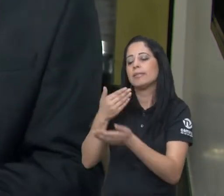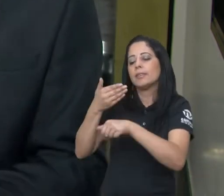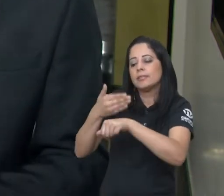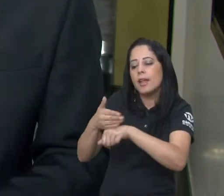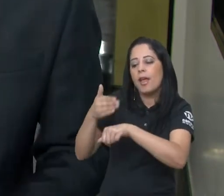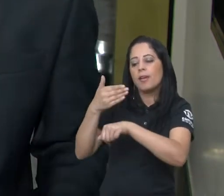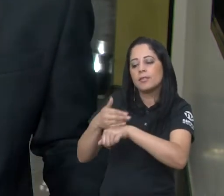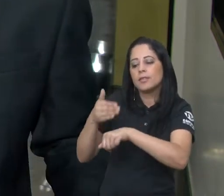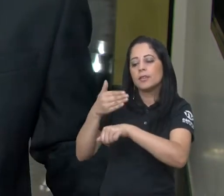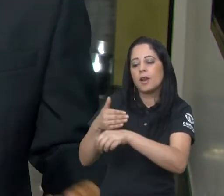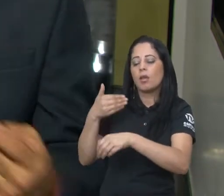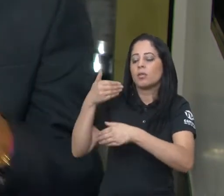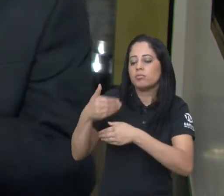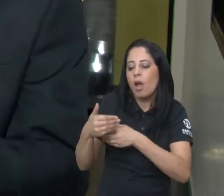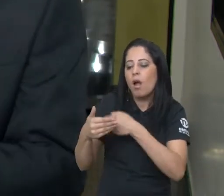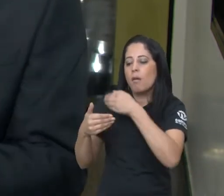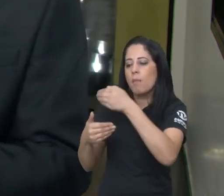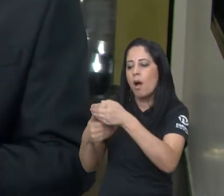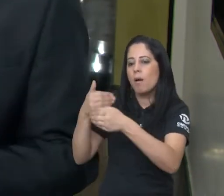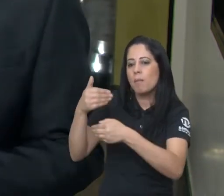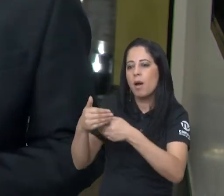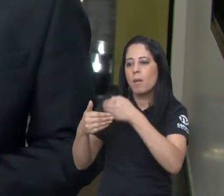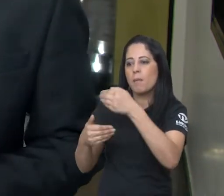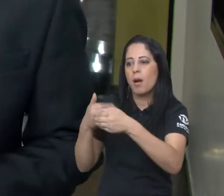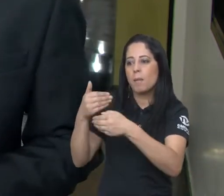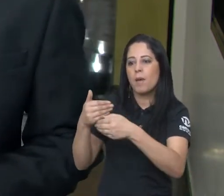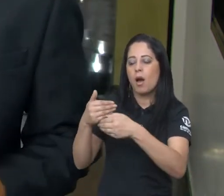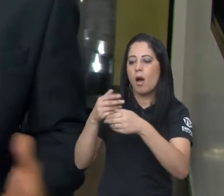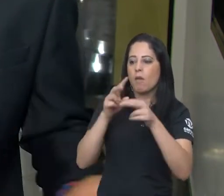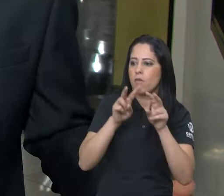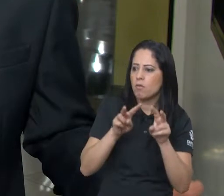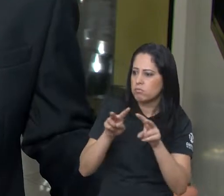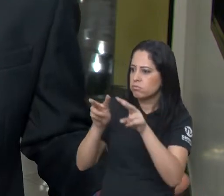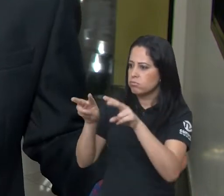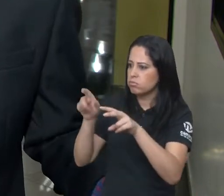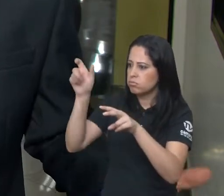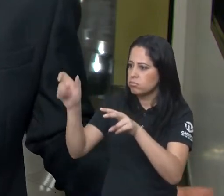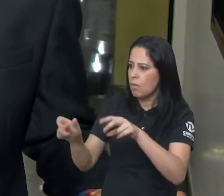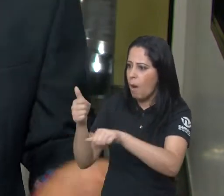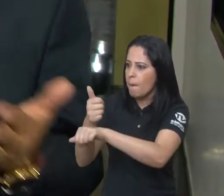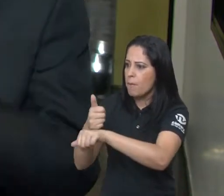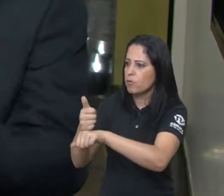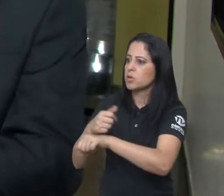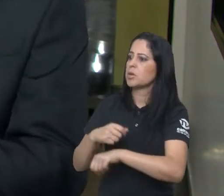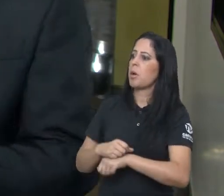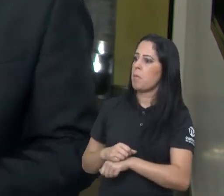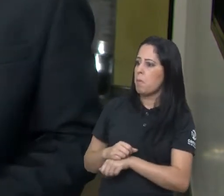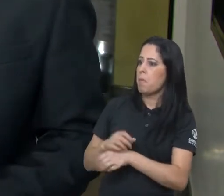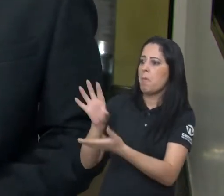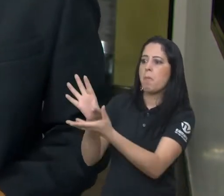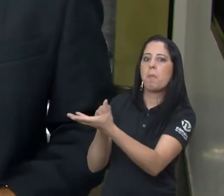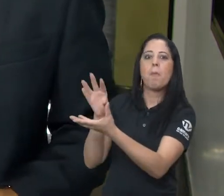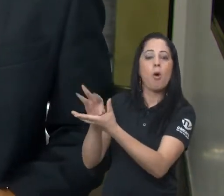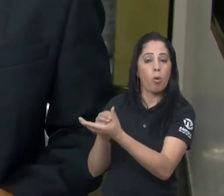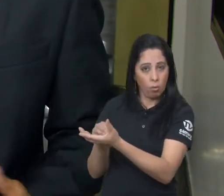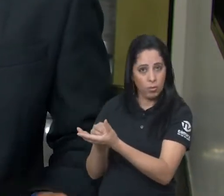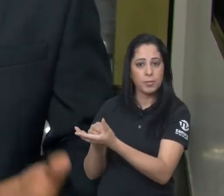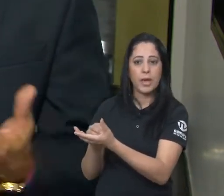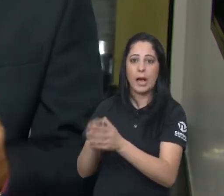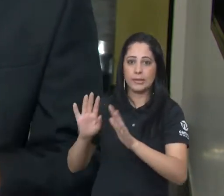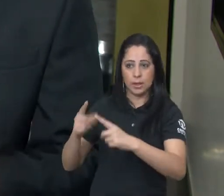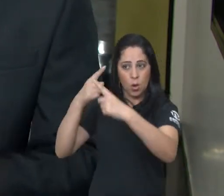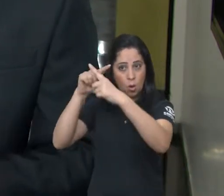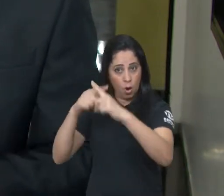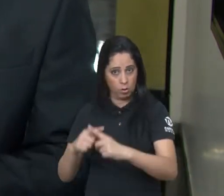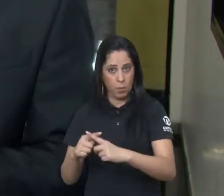também do atleta cidadão se espelhem naqueles atletas de alto rendimento e tentem também buscar uma carreira dentro do esporte.